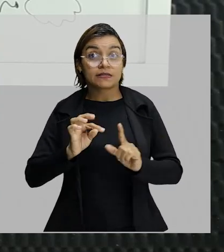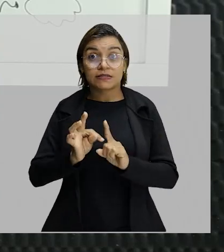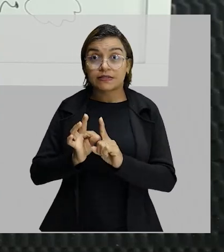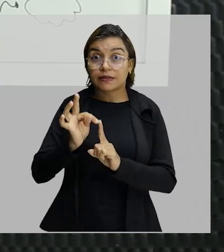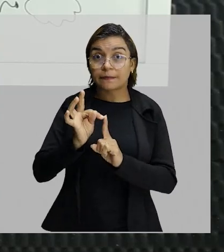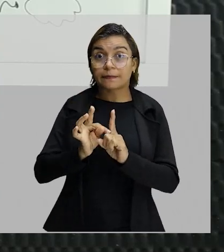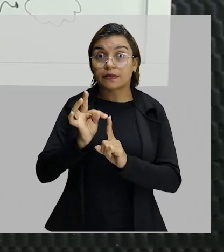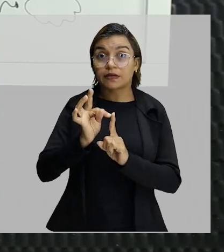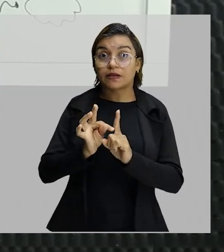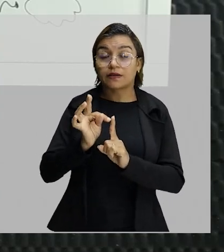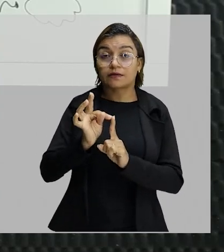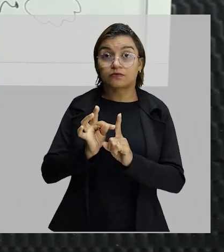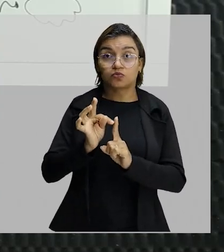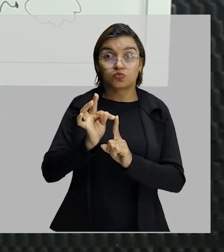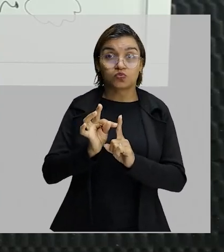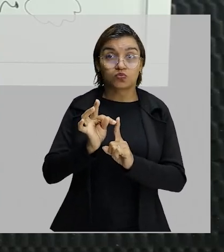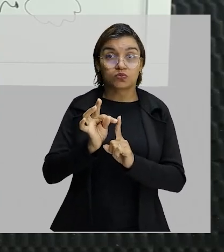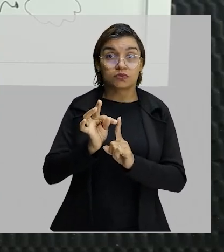temperatura